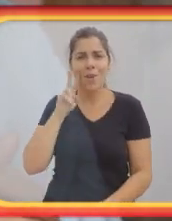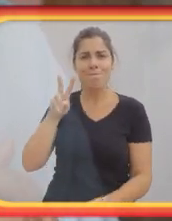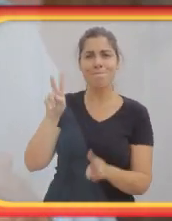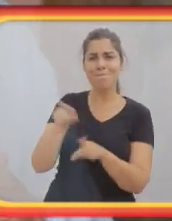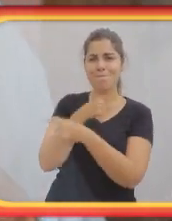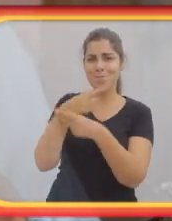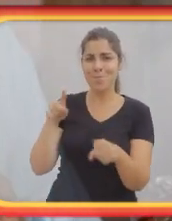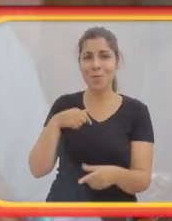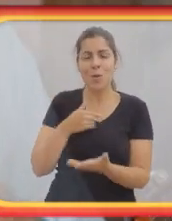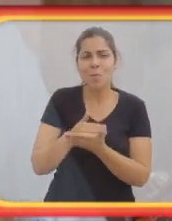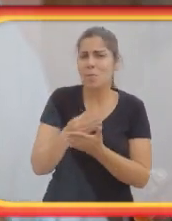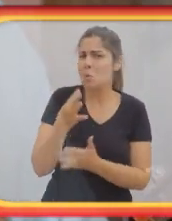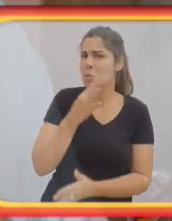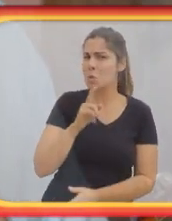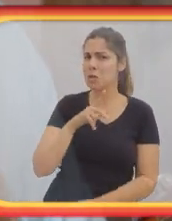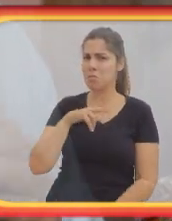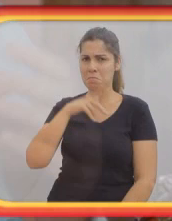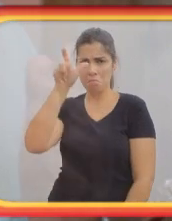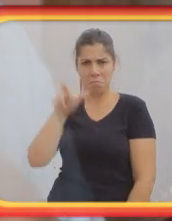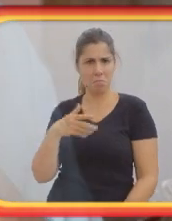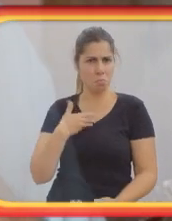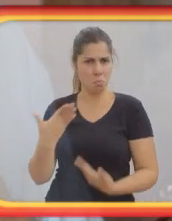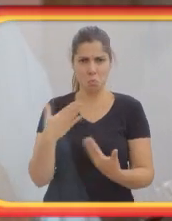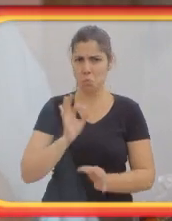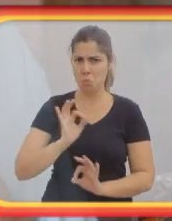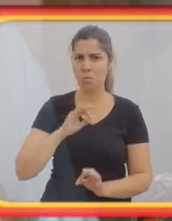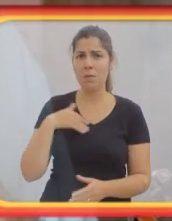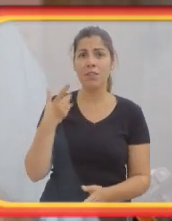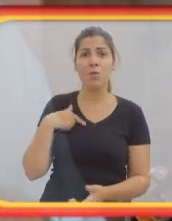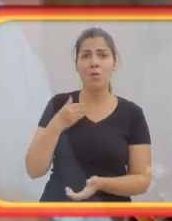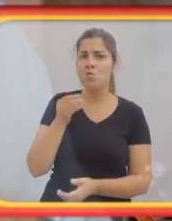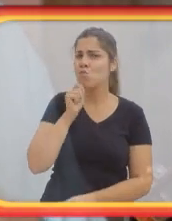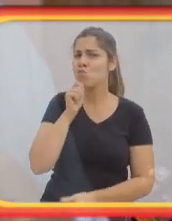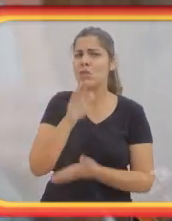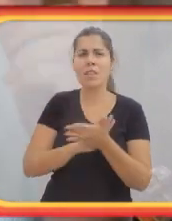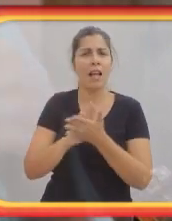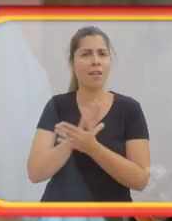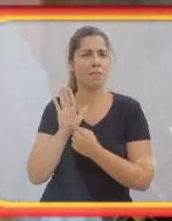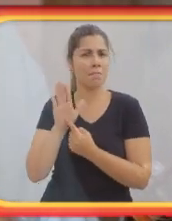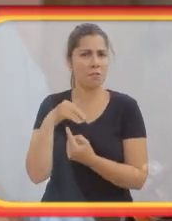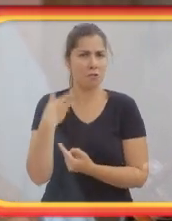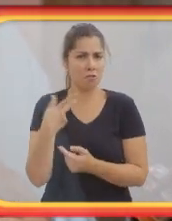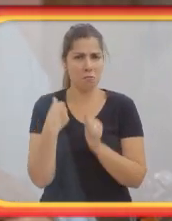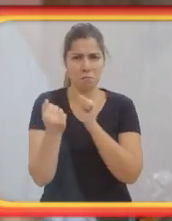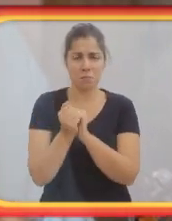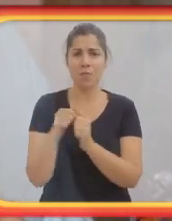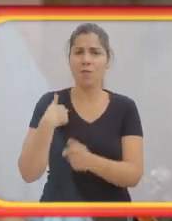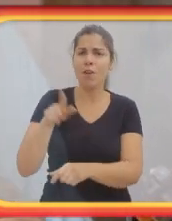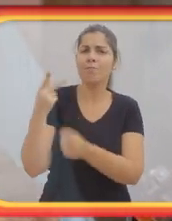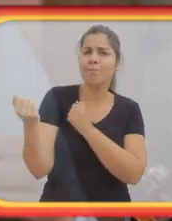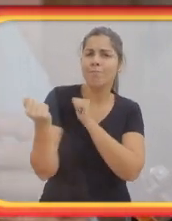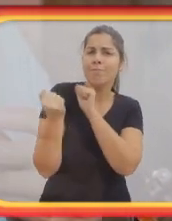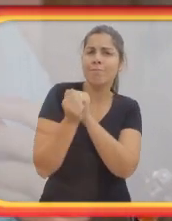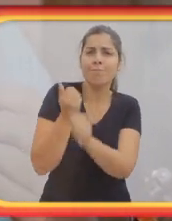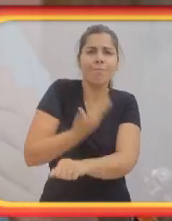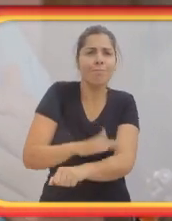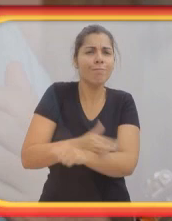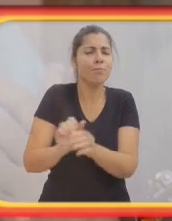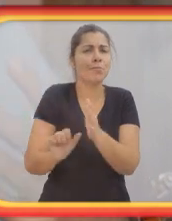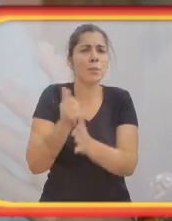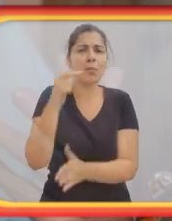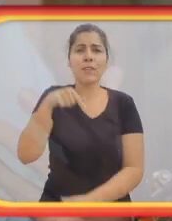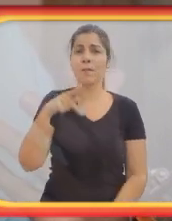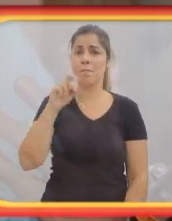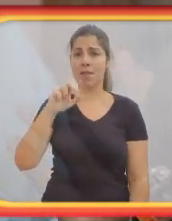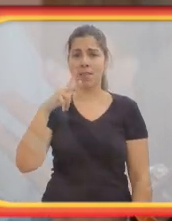sido apresentado. E fomos ensaiar pela primeira vez aqui na Penha, na casa do Maurício Carrilho, e